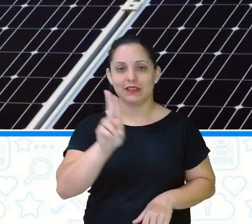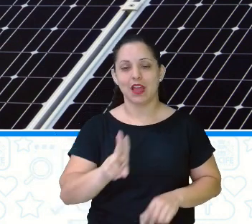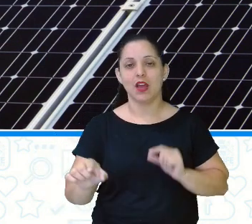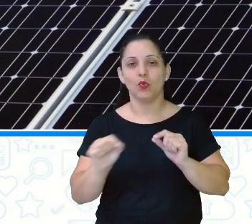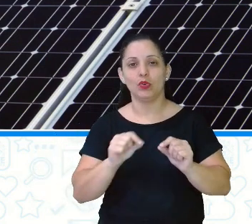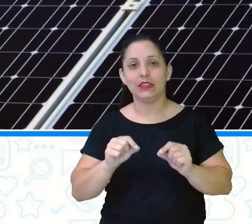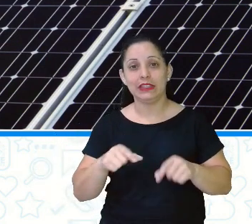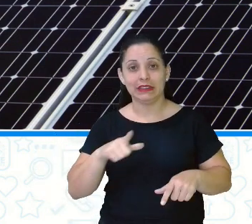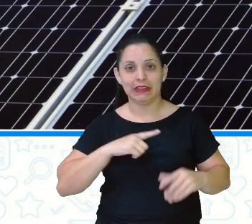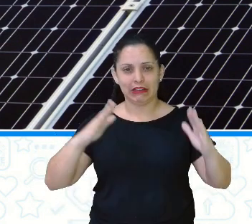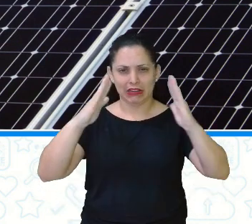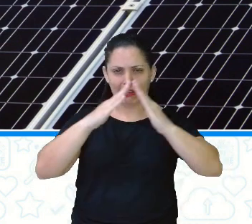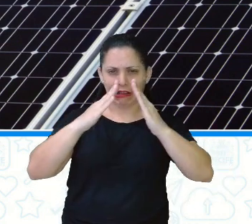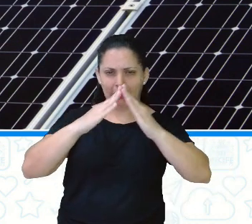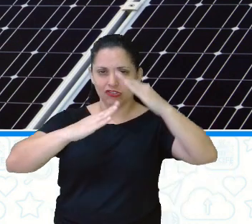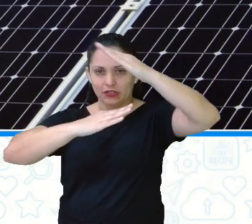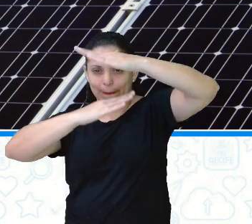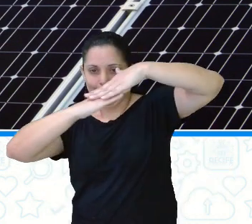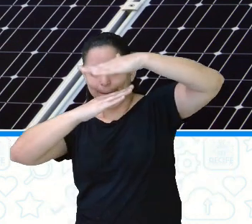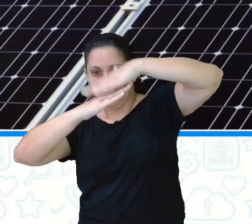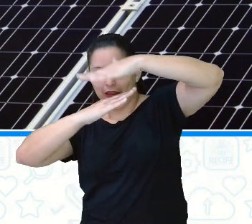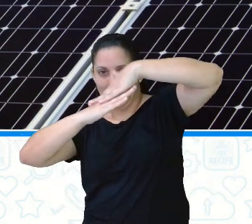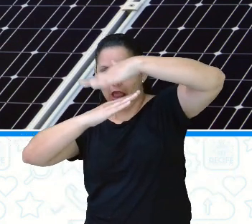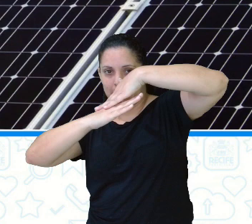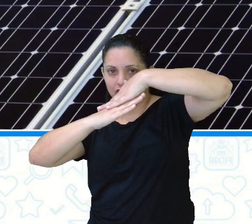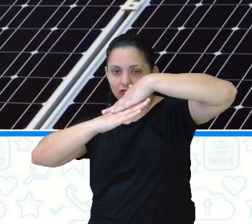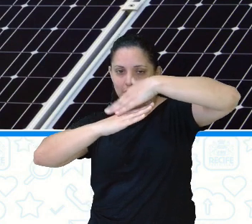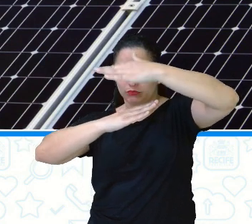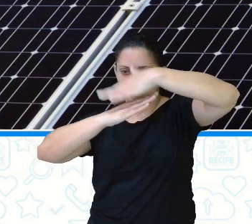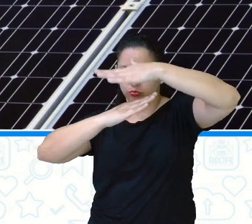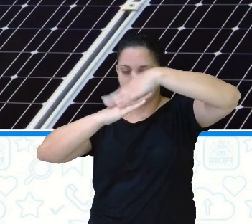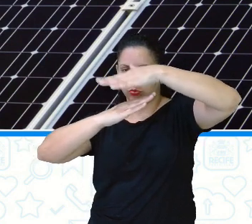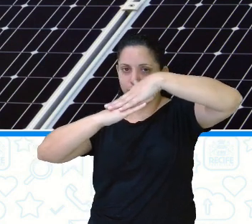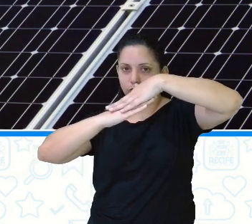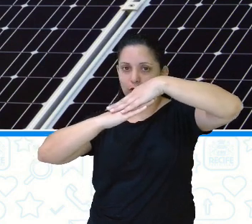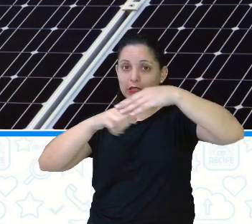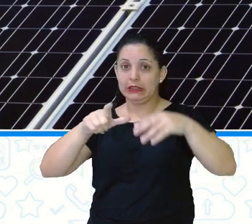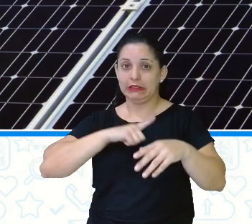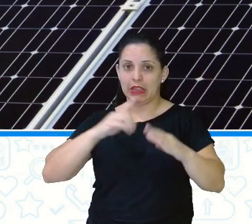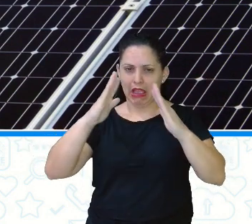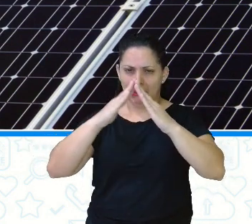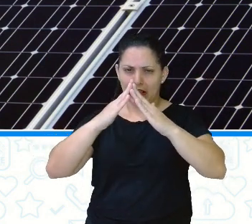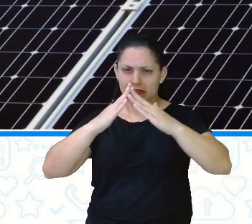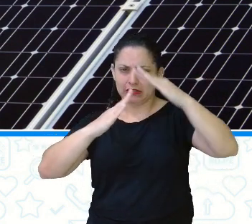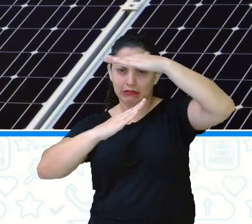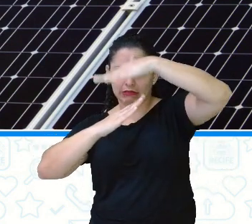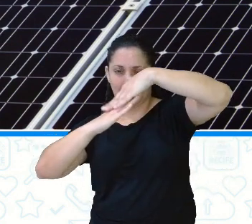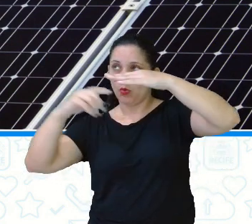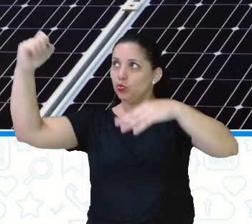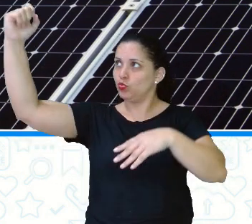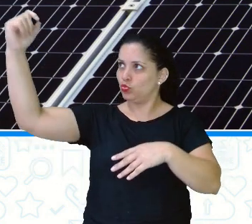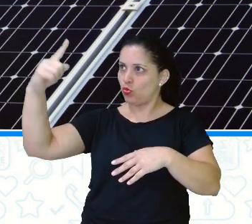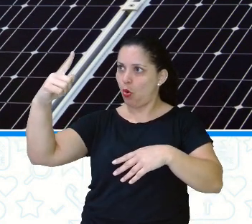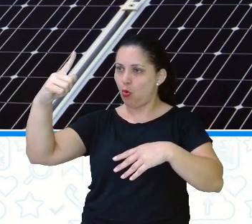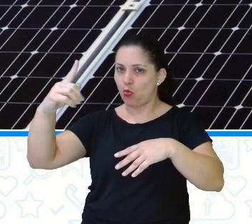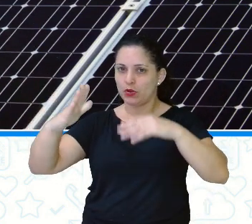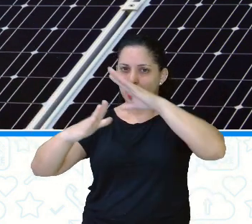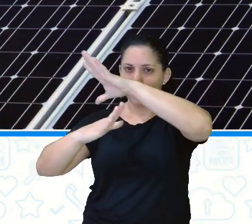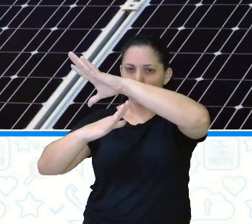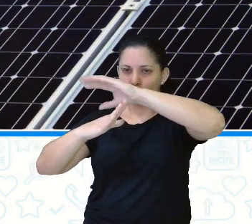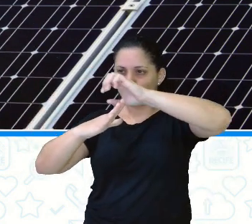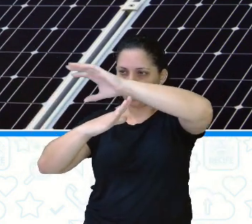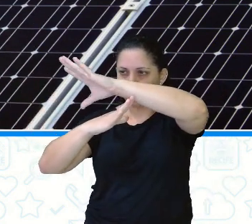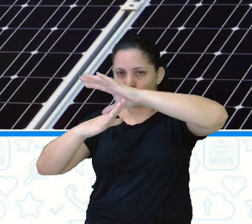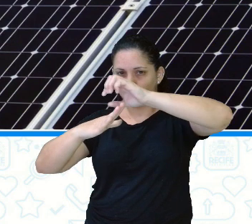placas fotovoltaicas, aquilo que a gente conhece como energia solar. E aí a gente vai estar ao tempo economizando também a